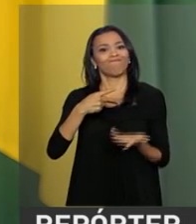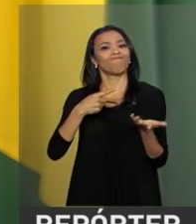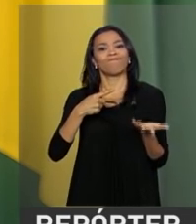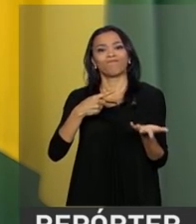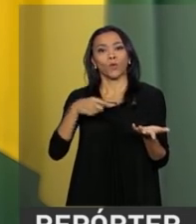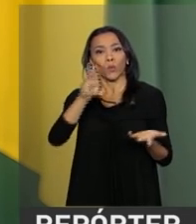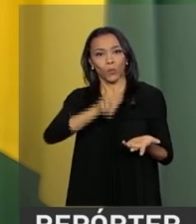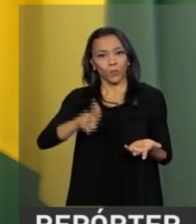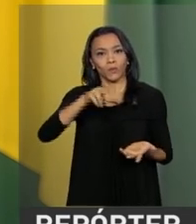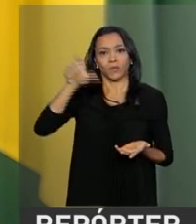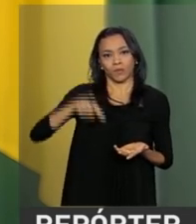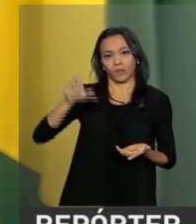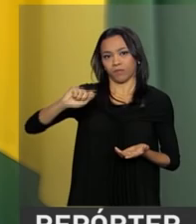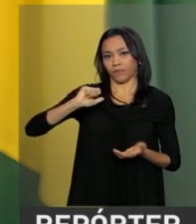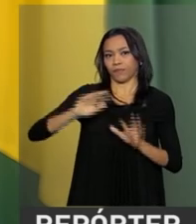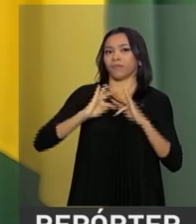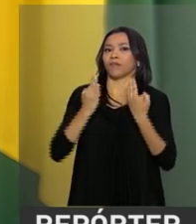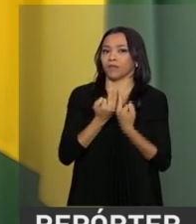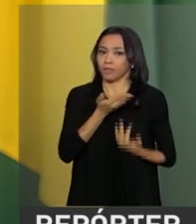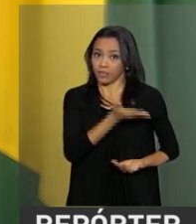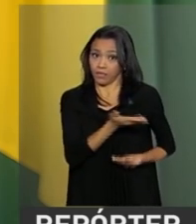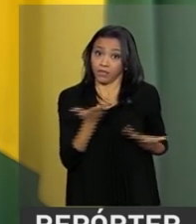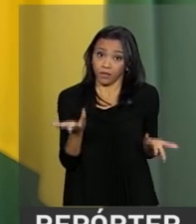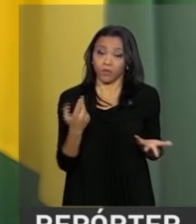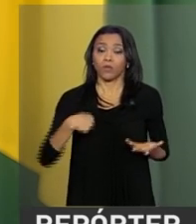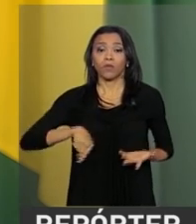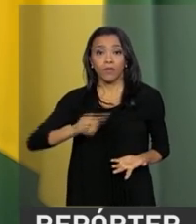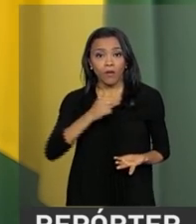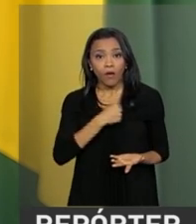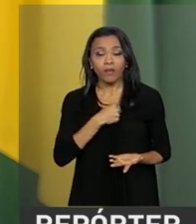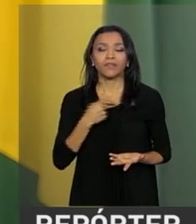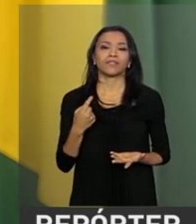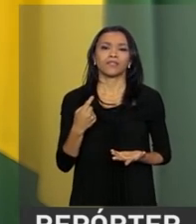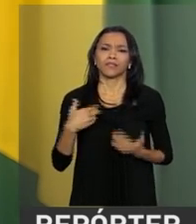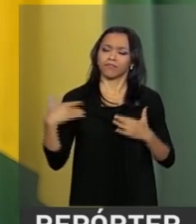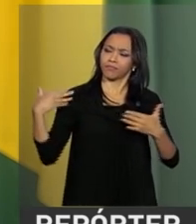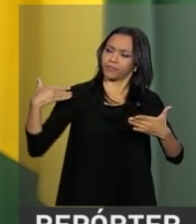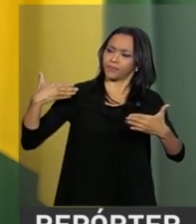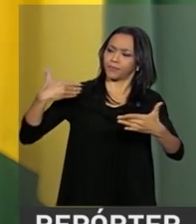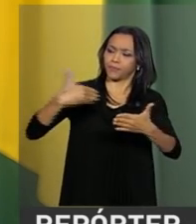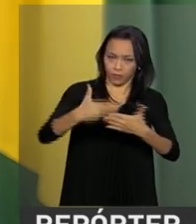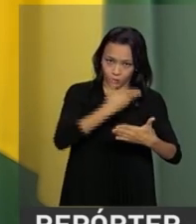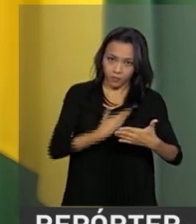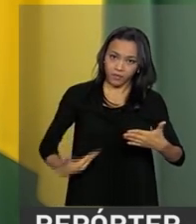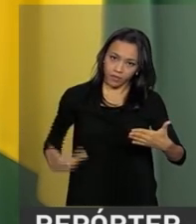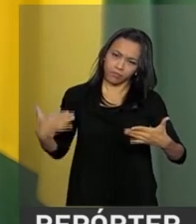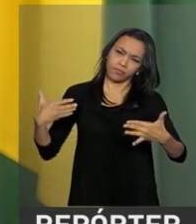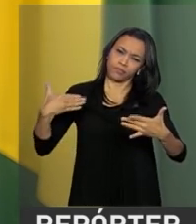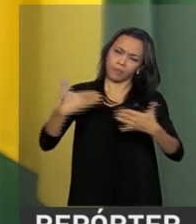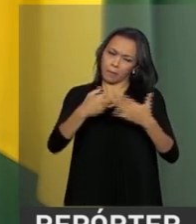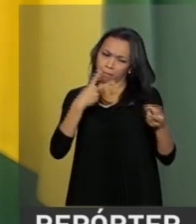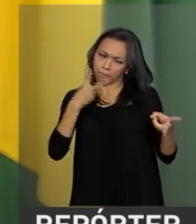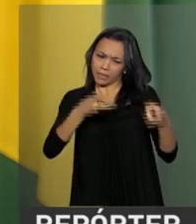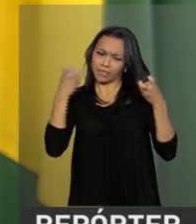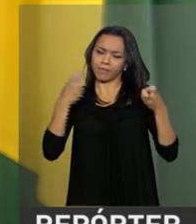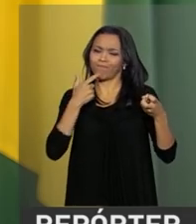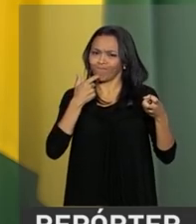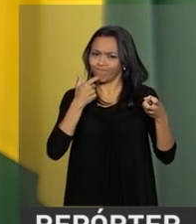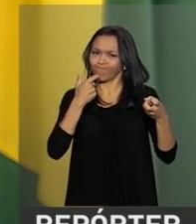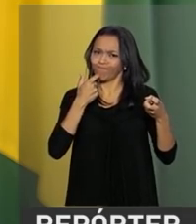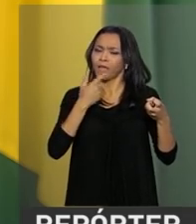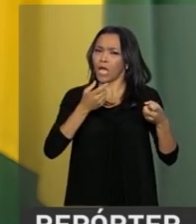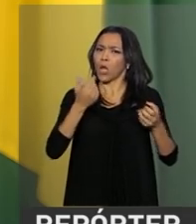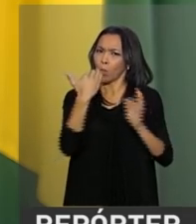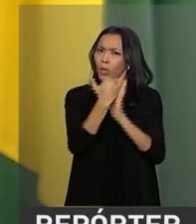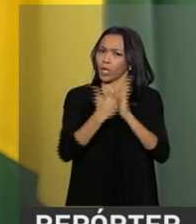desfrutantes do Bolsa Família. Portanto, nós temos, ao longo do tempo, verificado que se trata de um programa